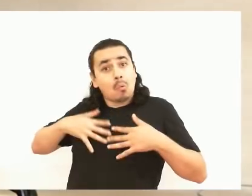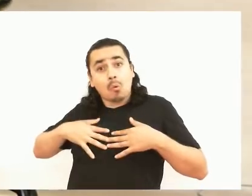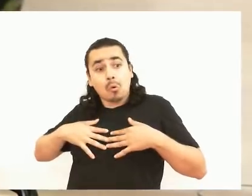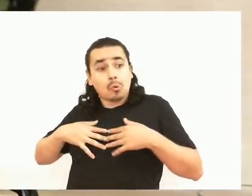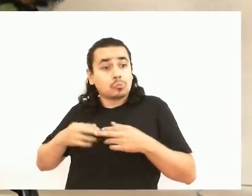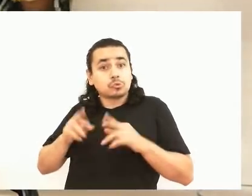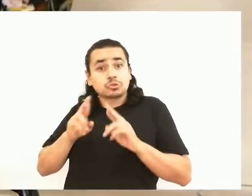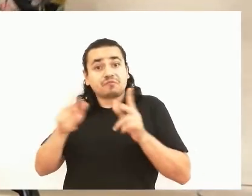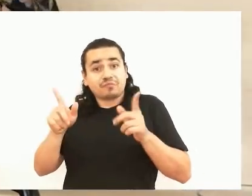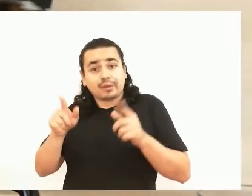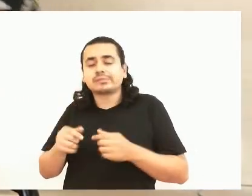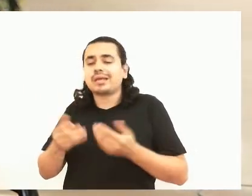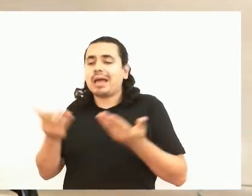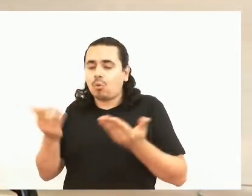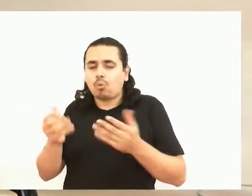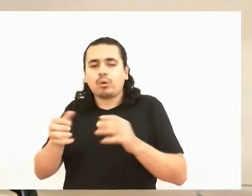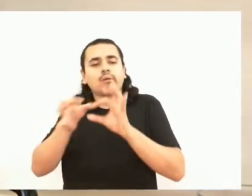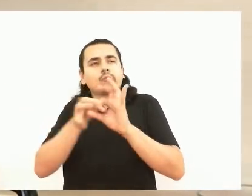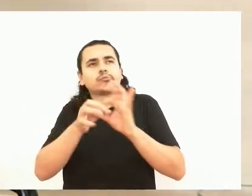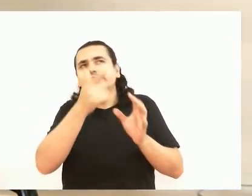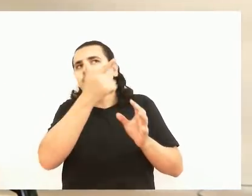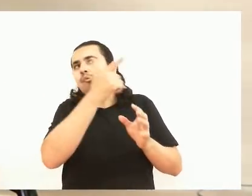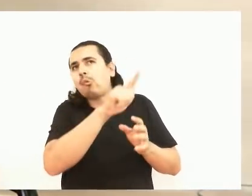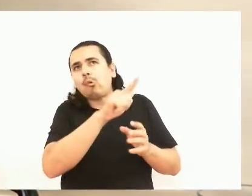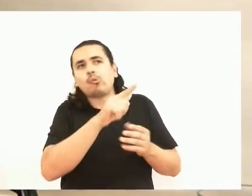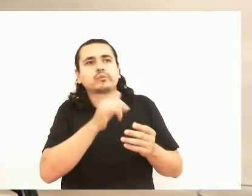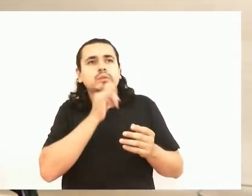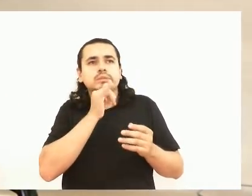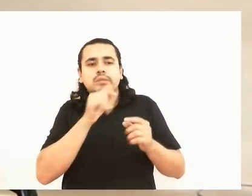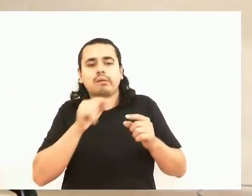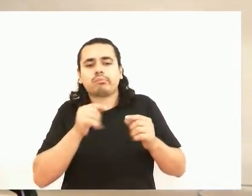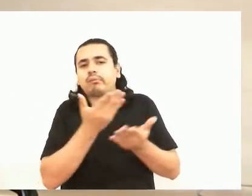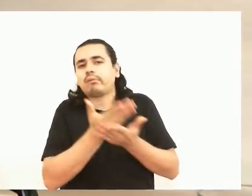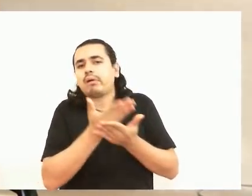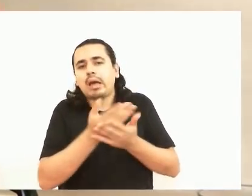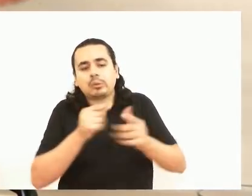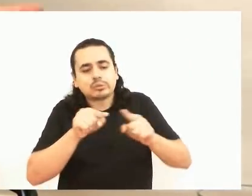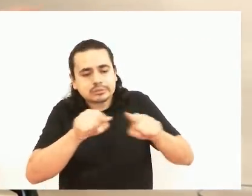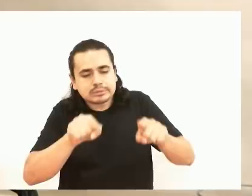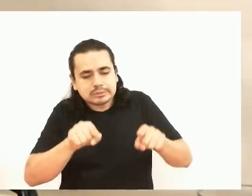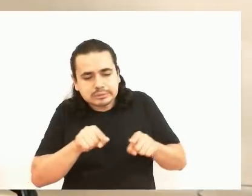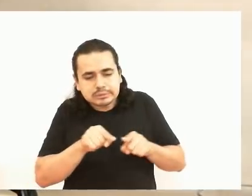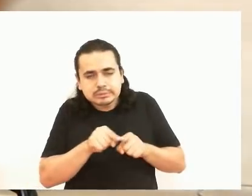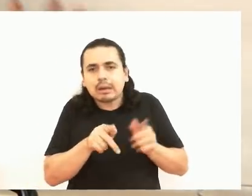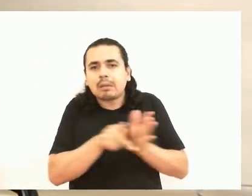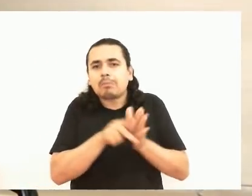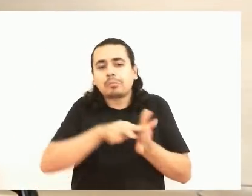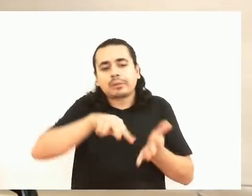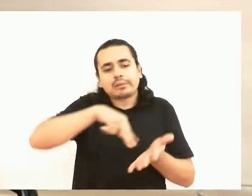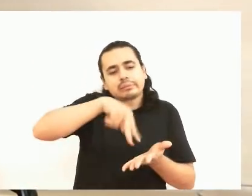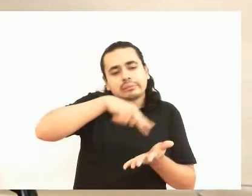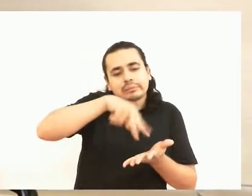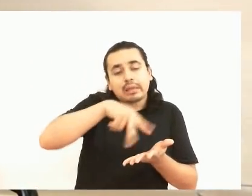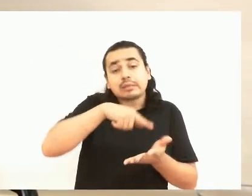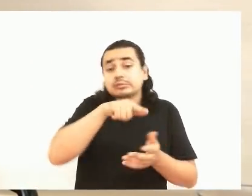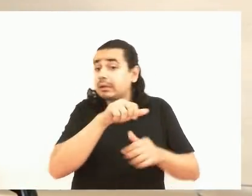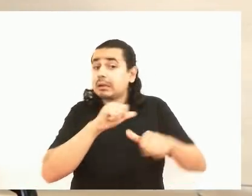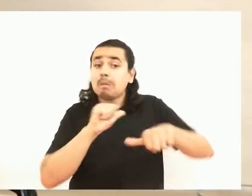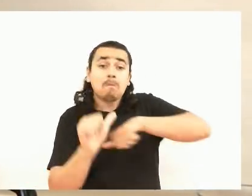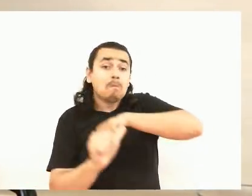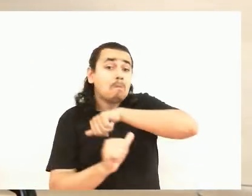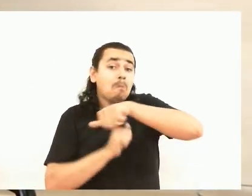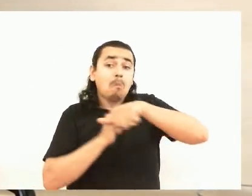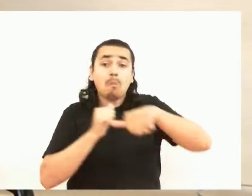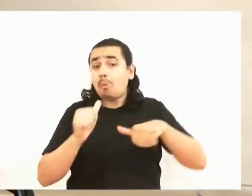adolescente em outro contexto que seja por exemplo numa aula numa sala que é específica de dança também vai ser outra realidade